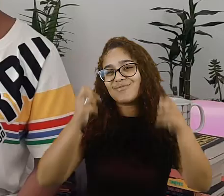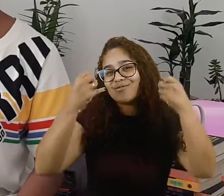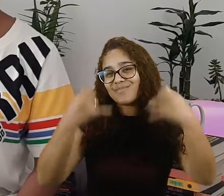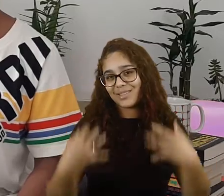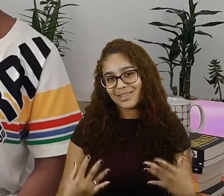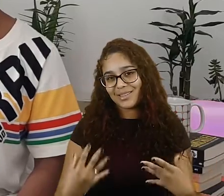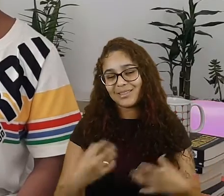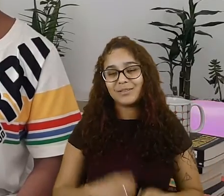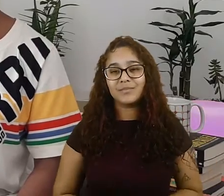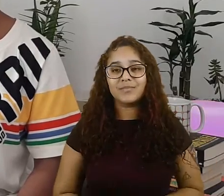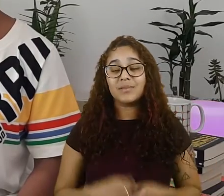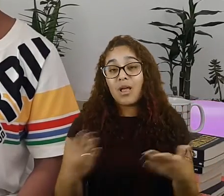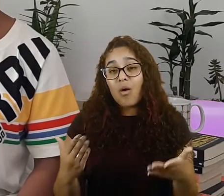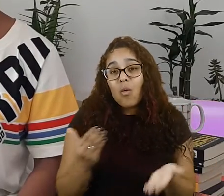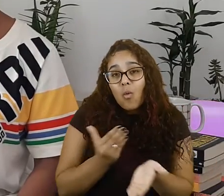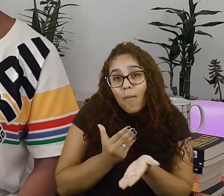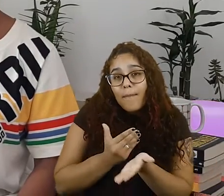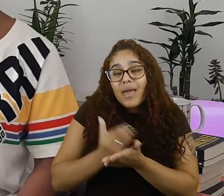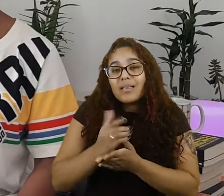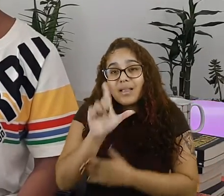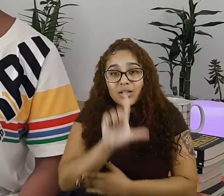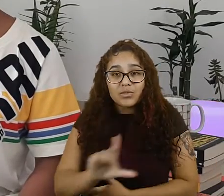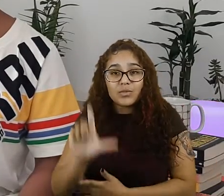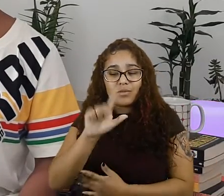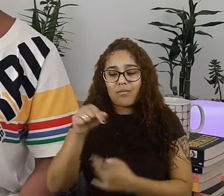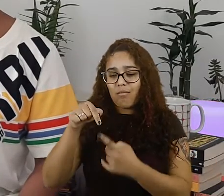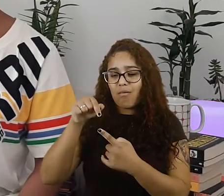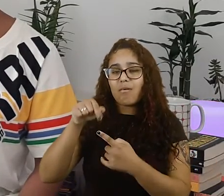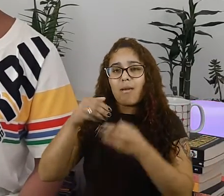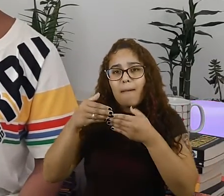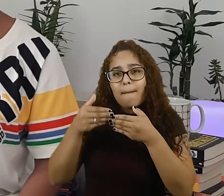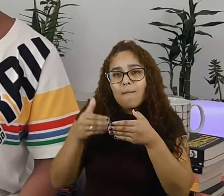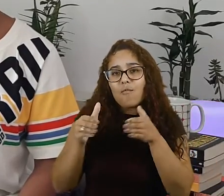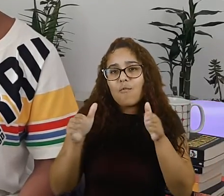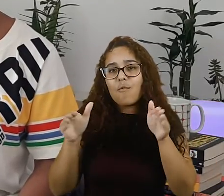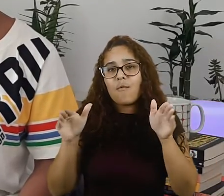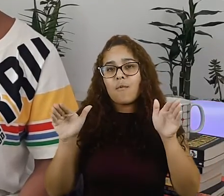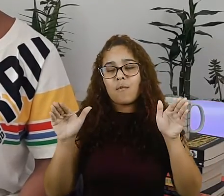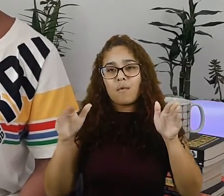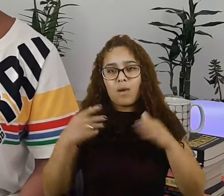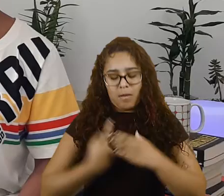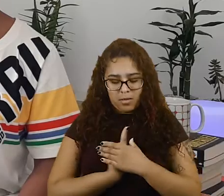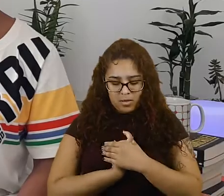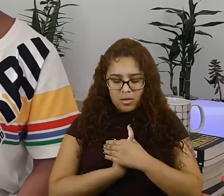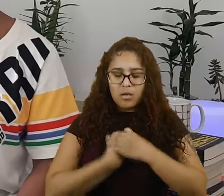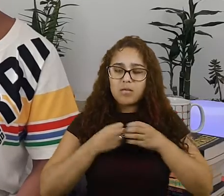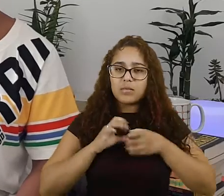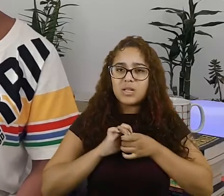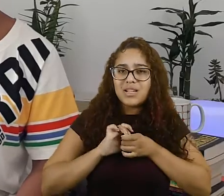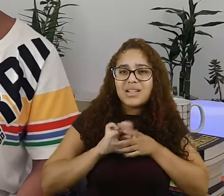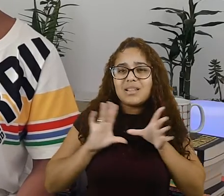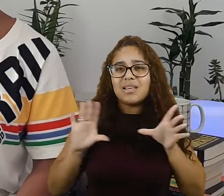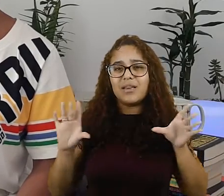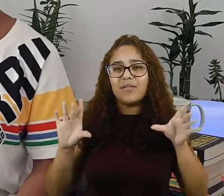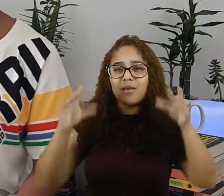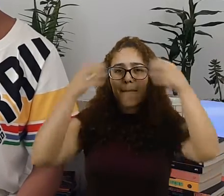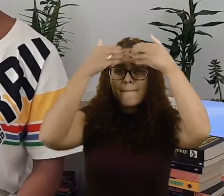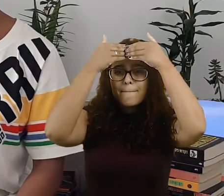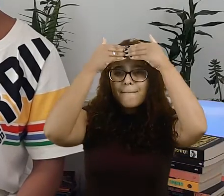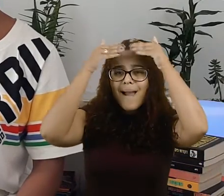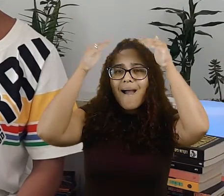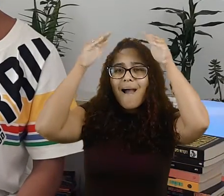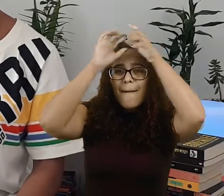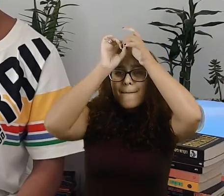conta. É a partir da literatura que nos dá possibilidades de sermos sujeitos, de